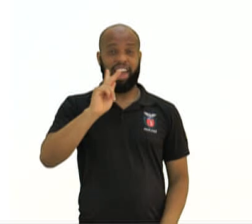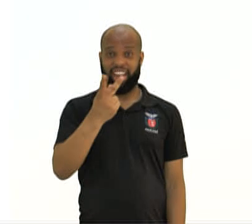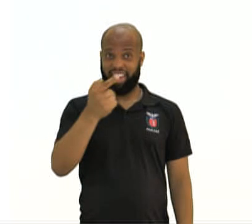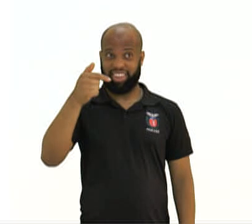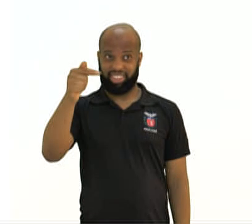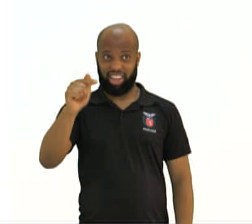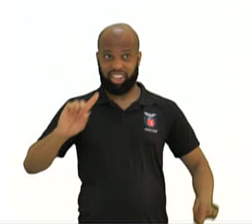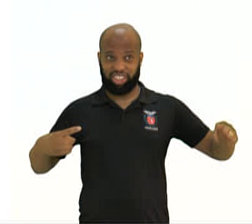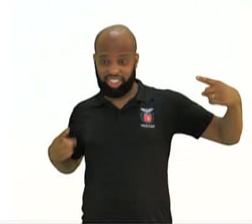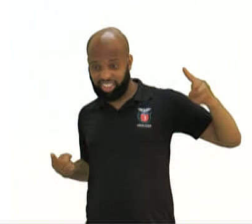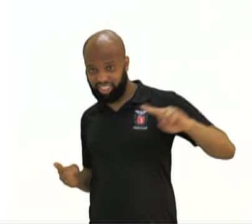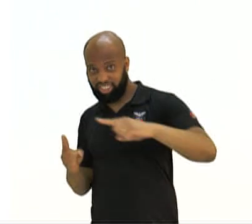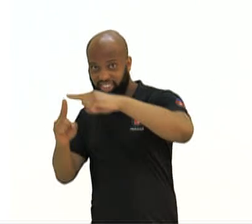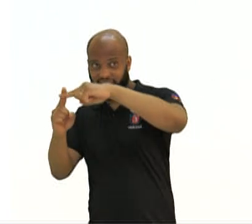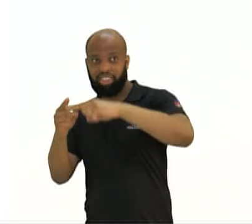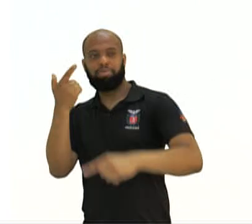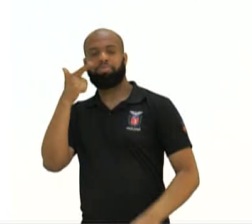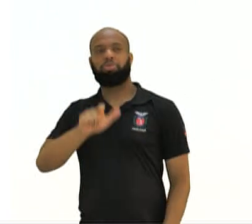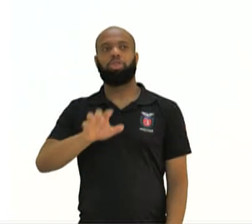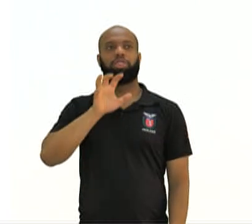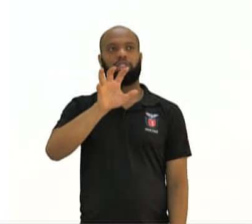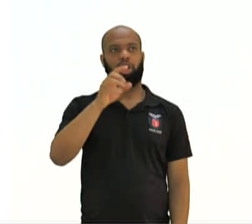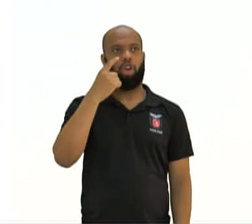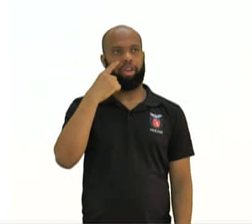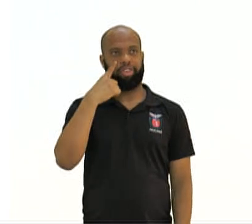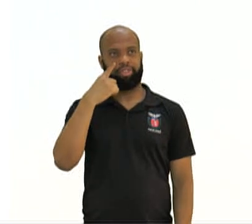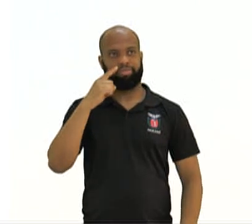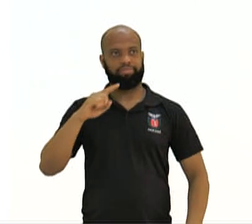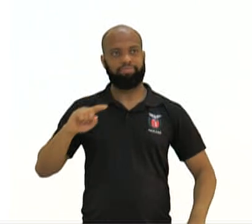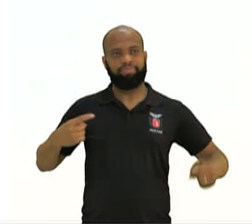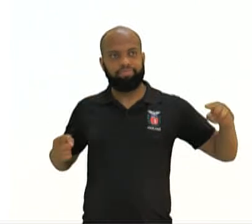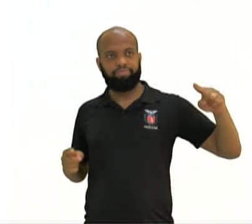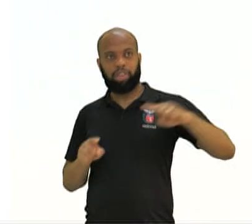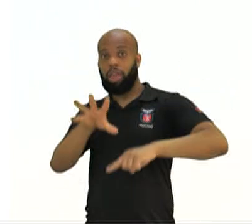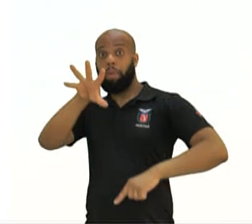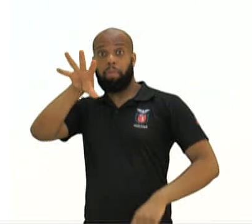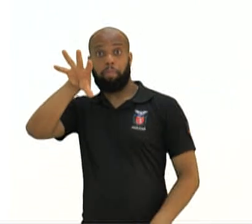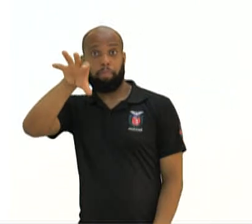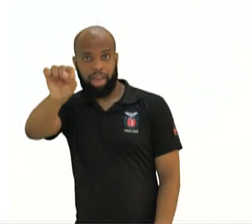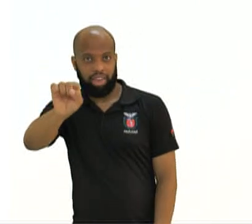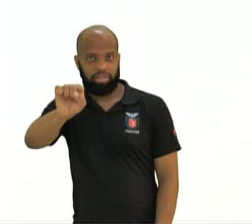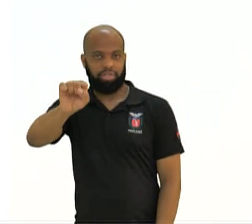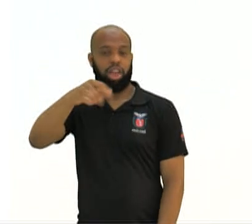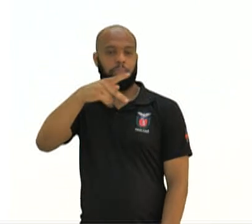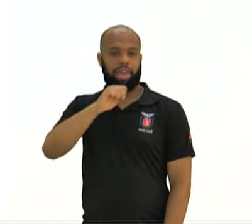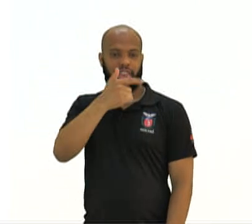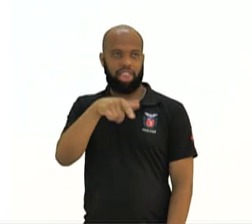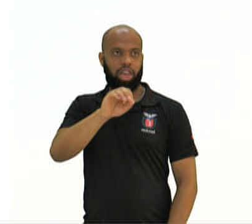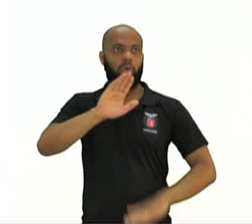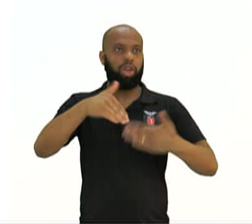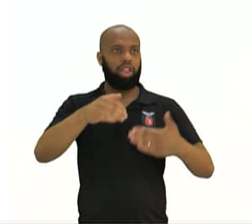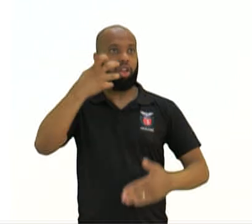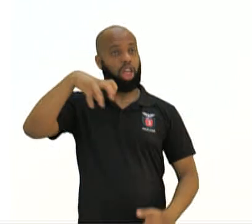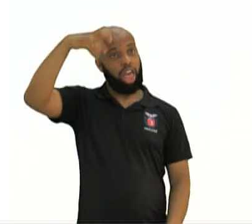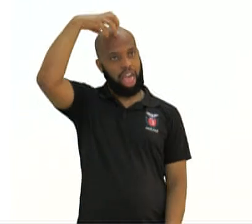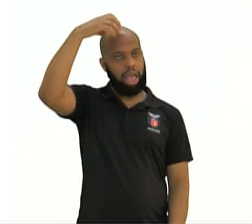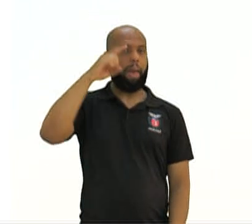dama aqui na casa H7, capturando o espião, o rei fica